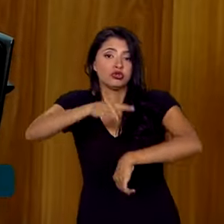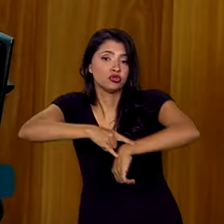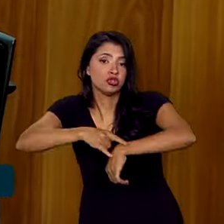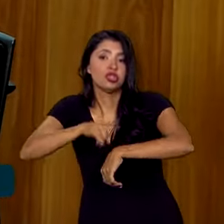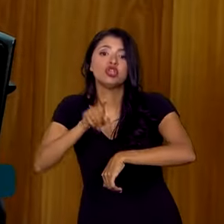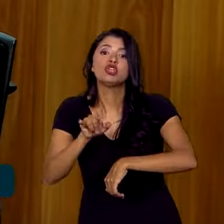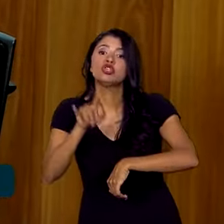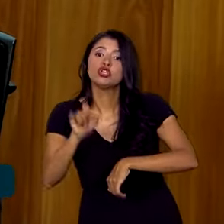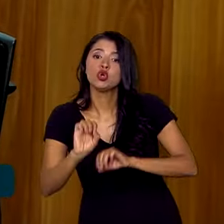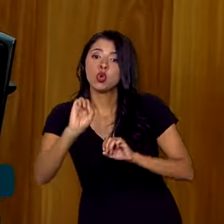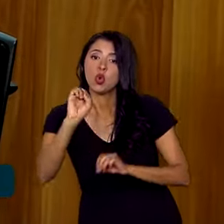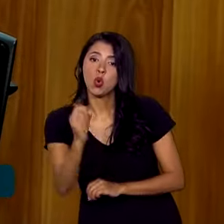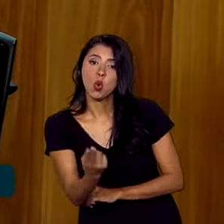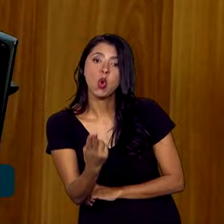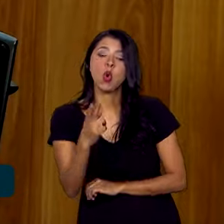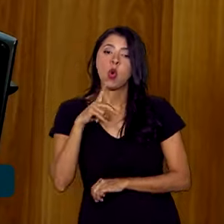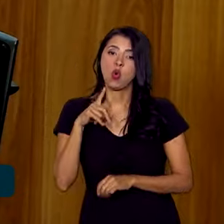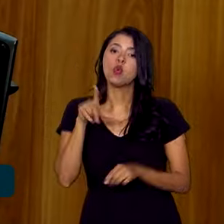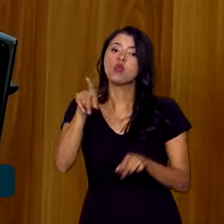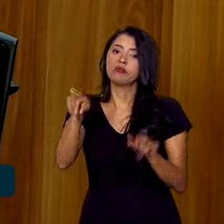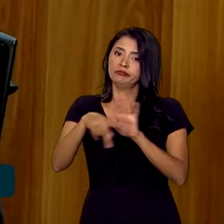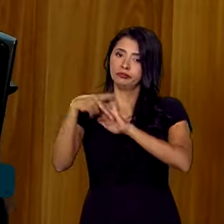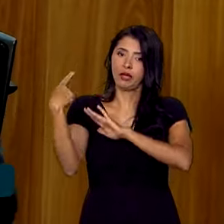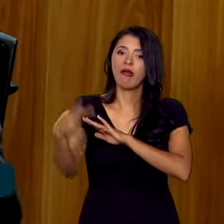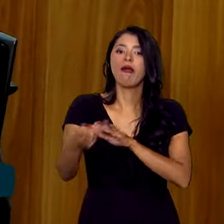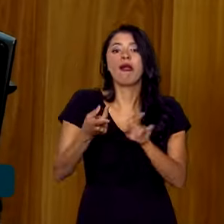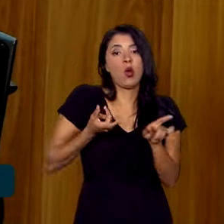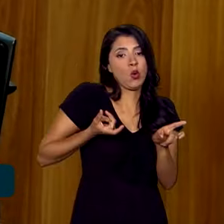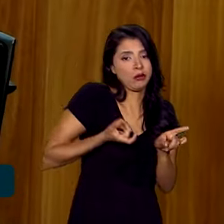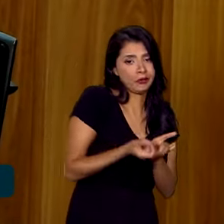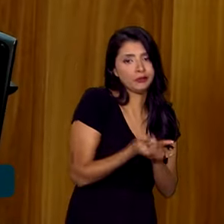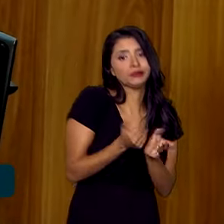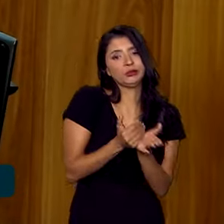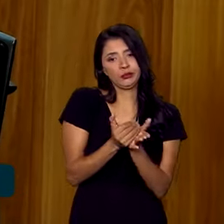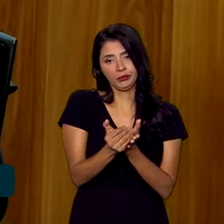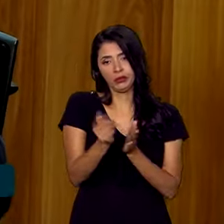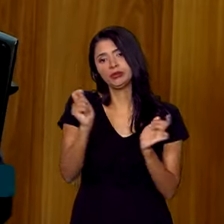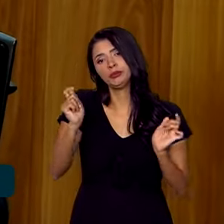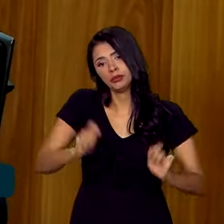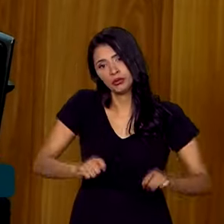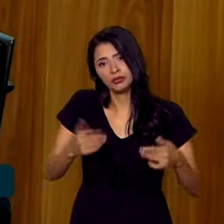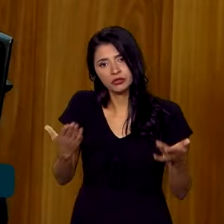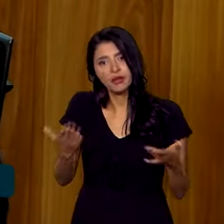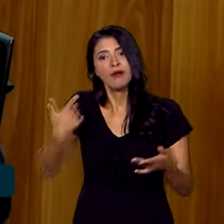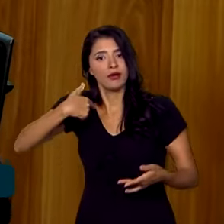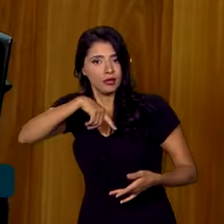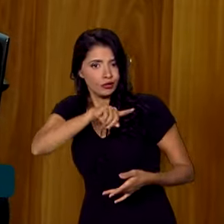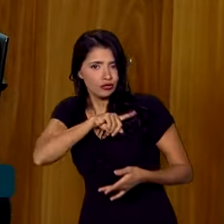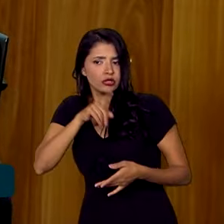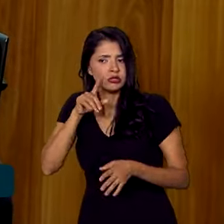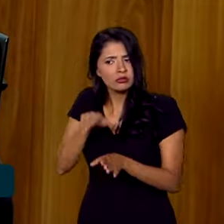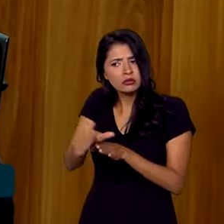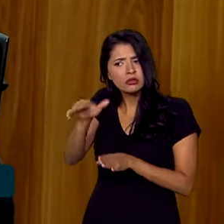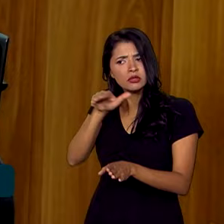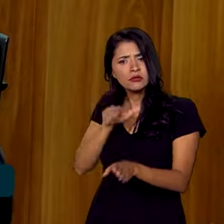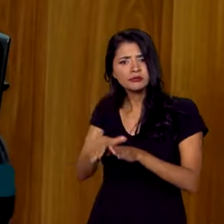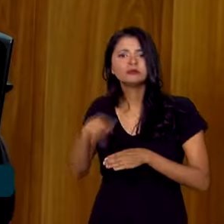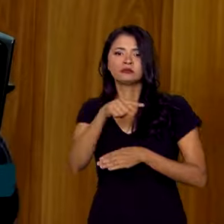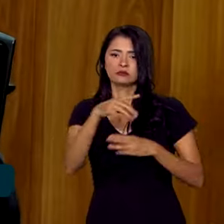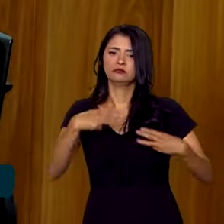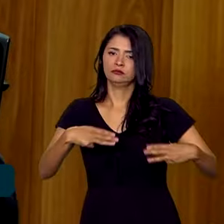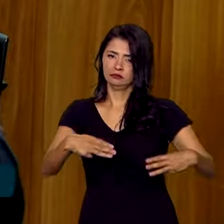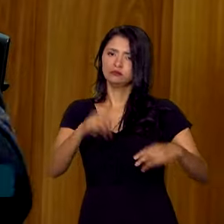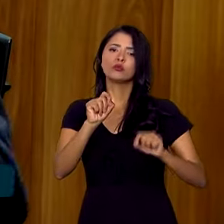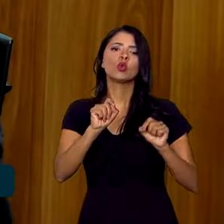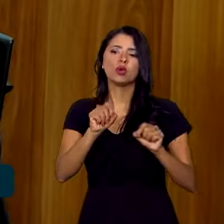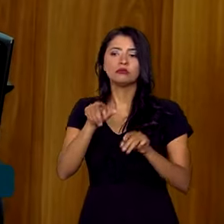exemplo ser um sintoma do câncer de próstata de um de um início de um câncer de próstata que aí a gente orienta no Ministério da Saúde